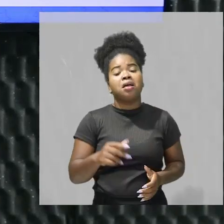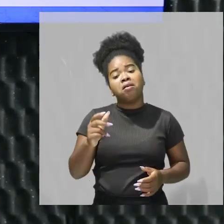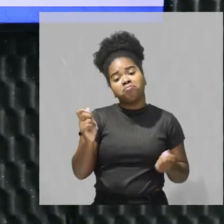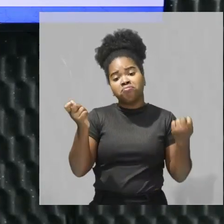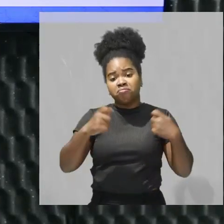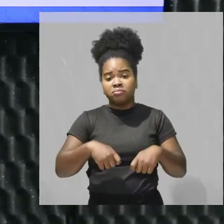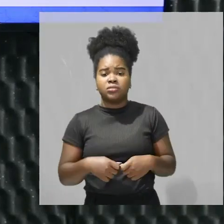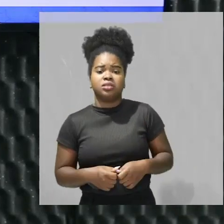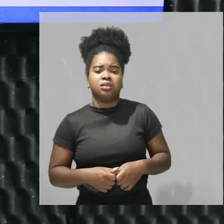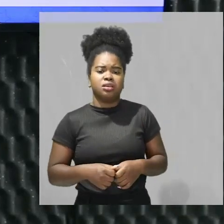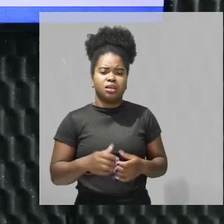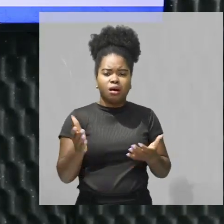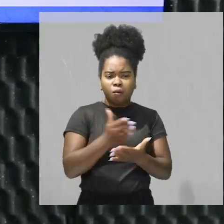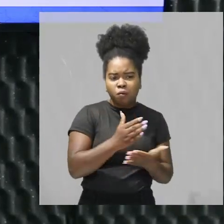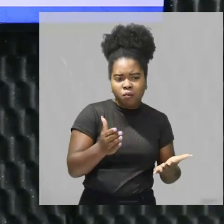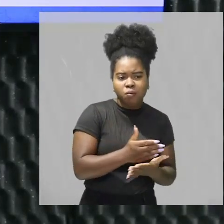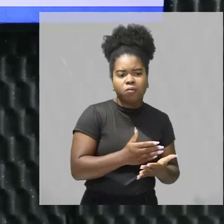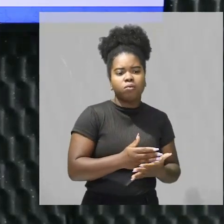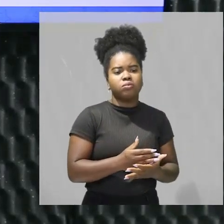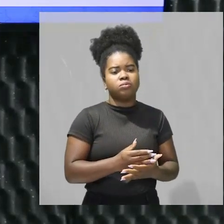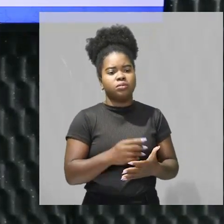você se saia bem melhor.